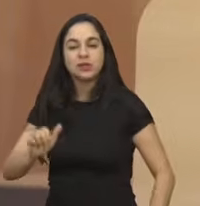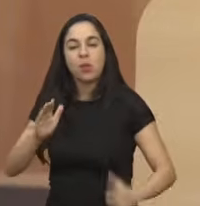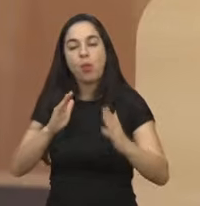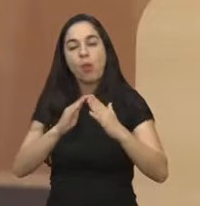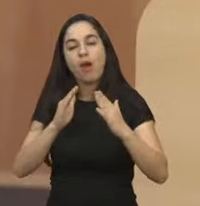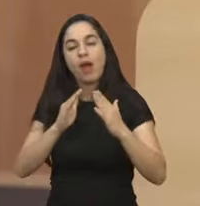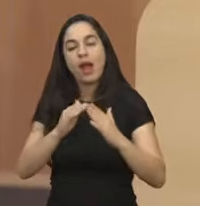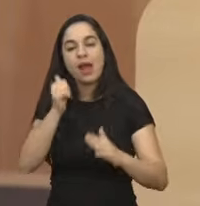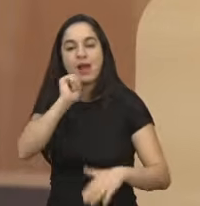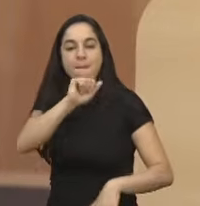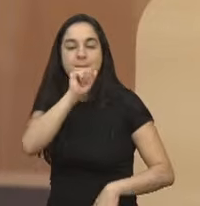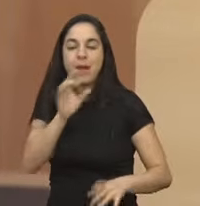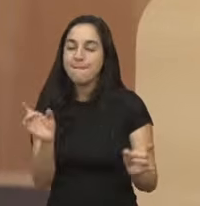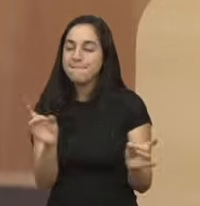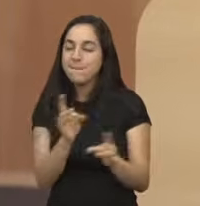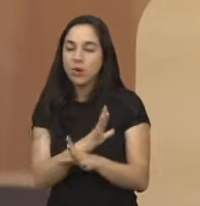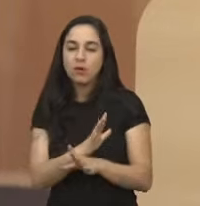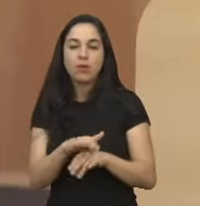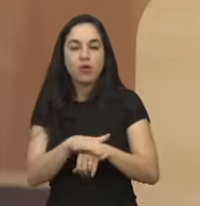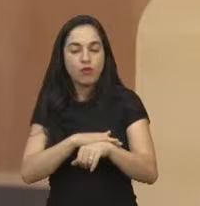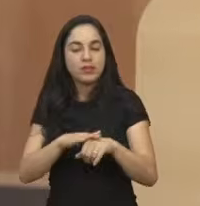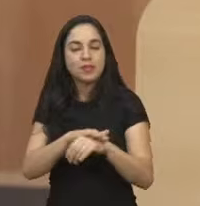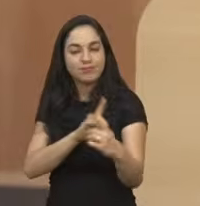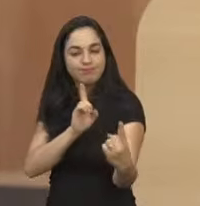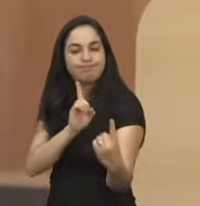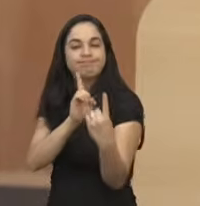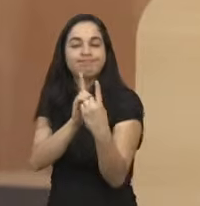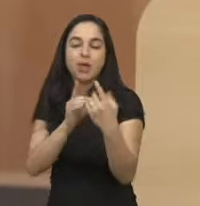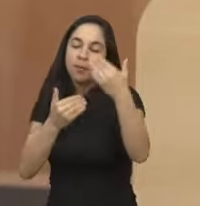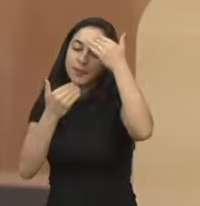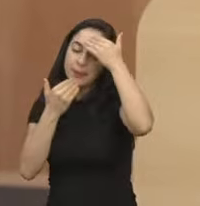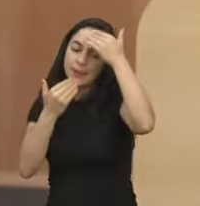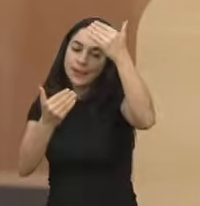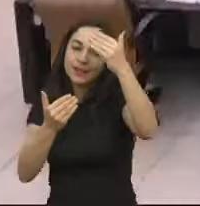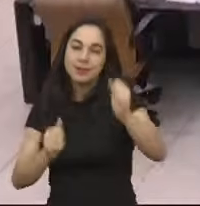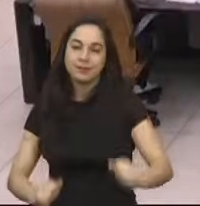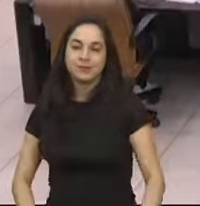para conversar e atender a quem precisar. Obrigada.